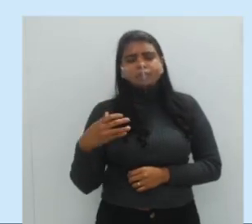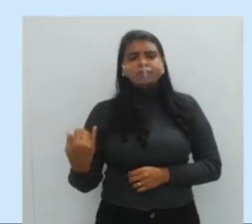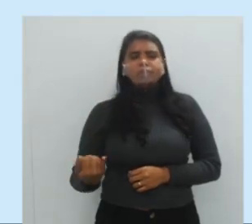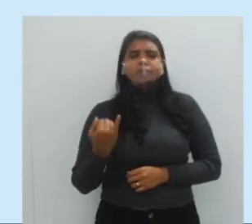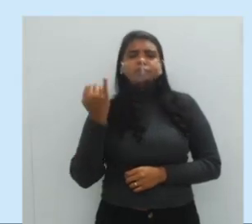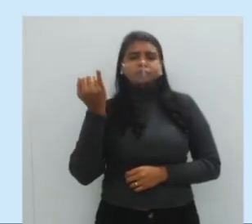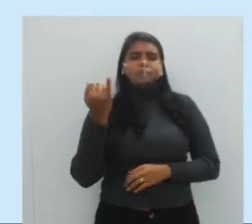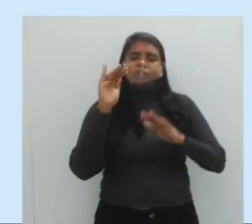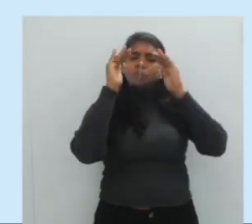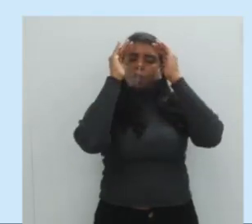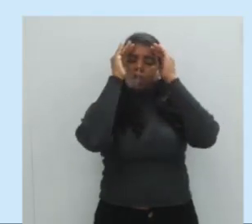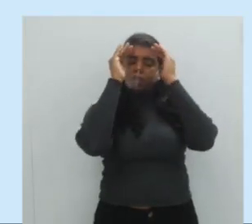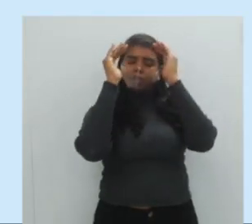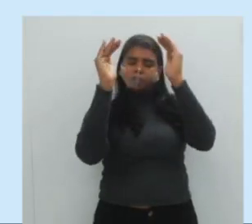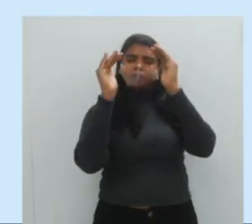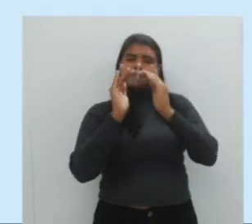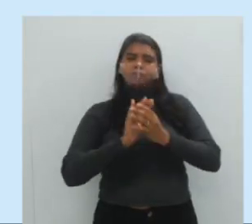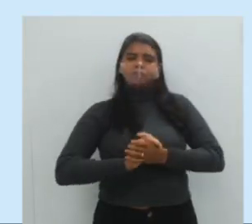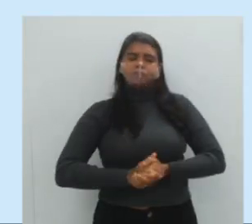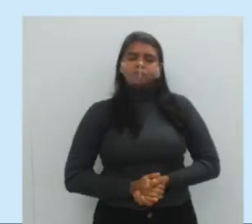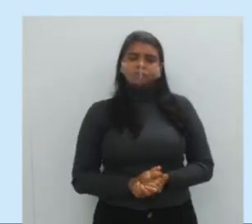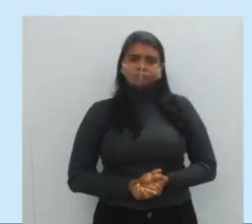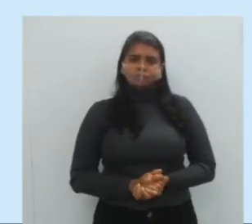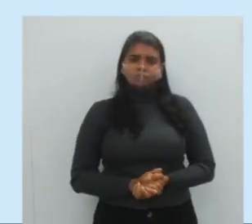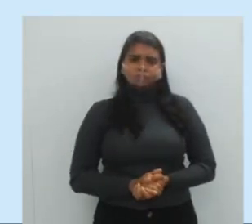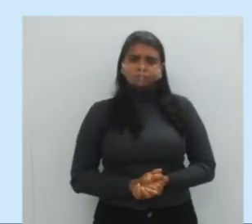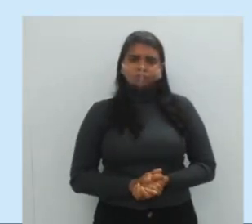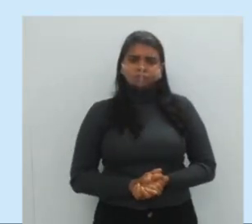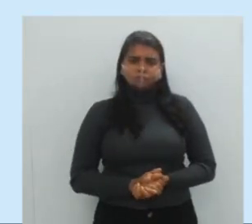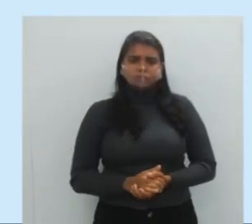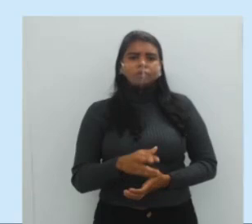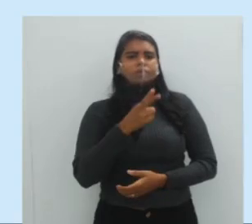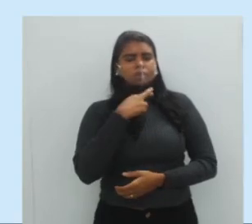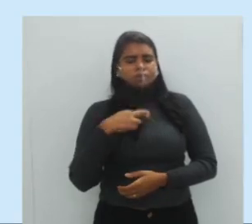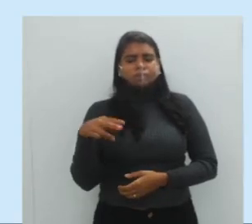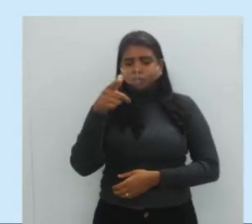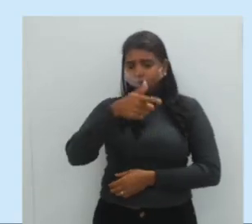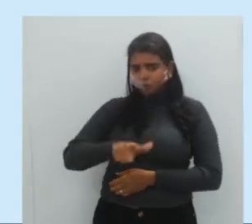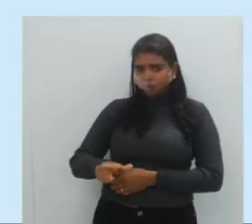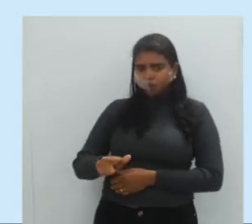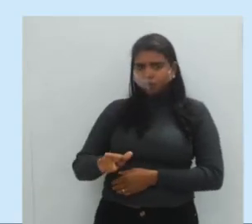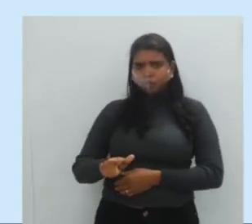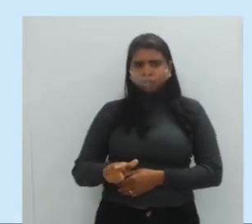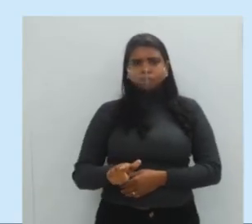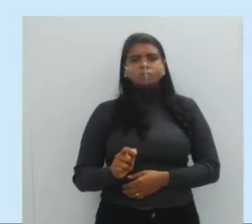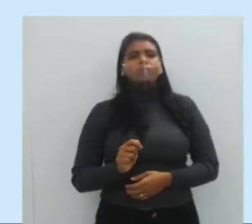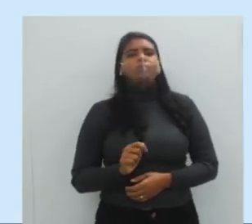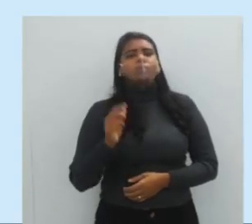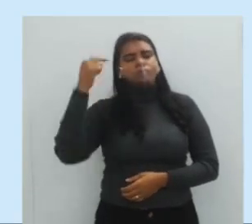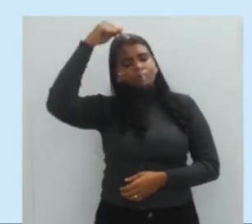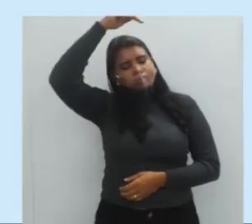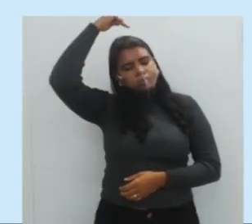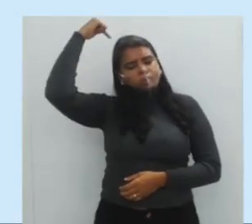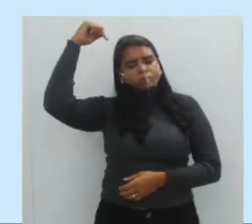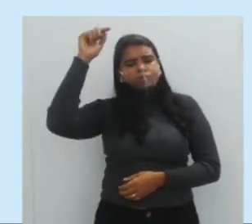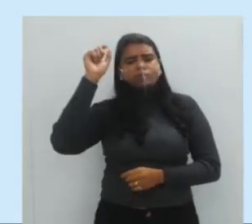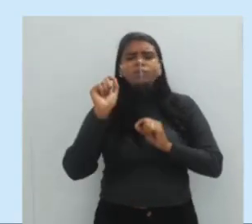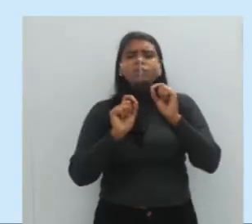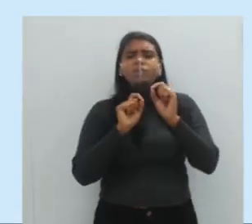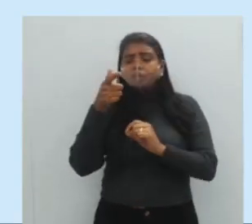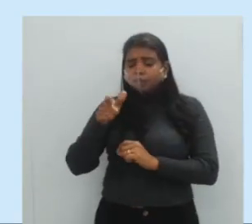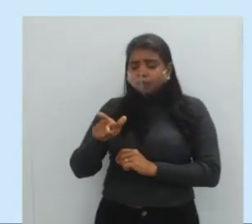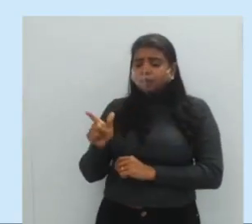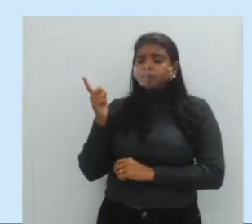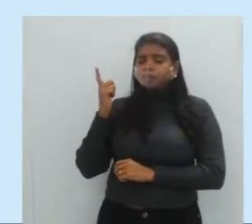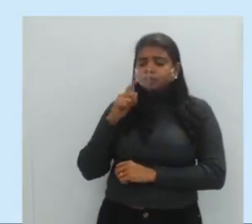fundamento de nossas aulas é a questão do respeito, certo? O respeito à doutrina do outro, o respeito ao sagrado,